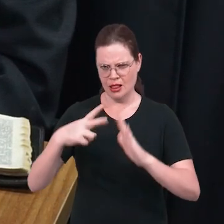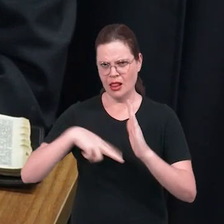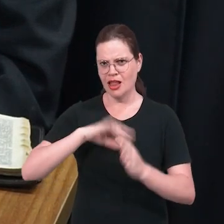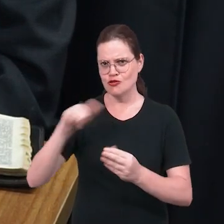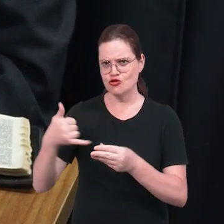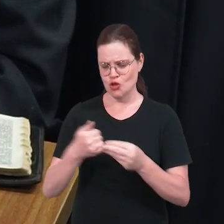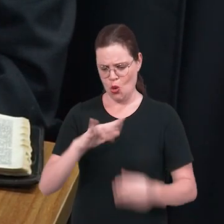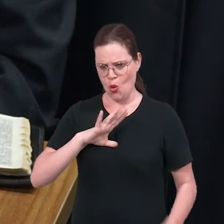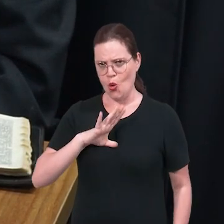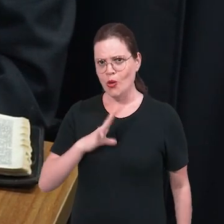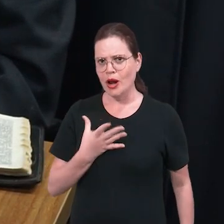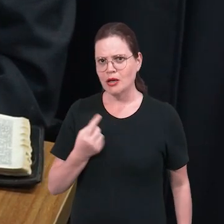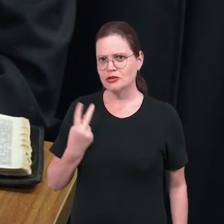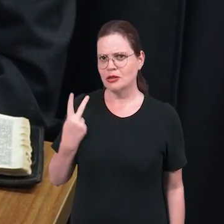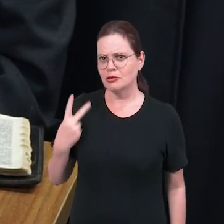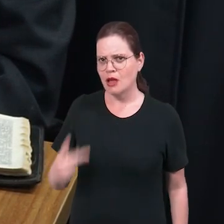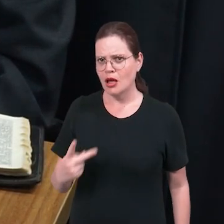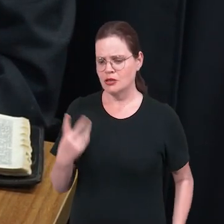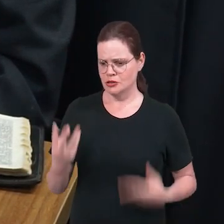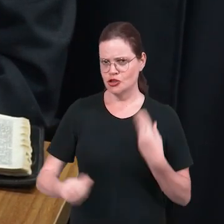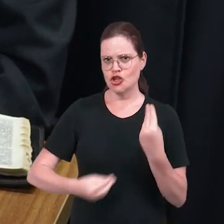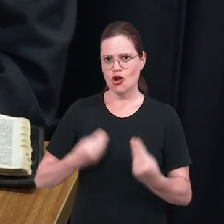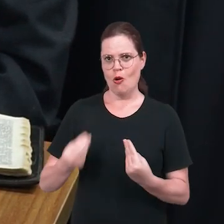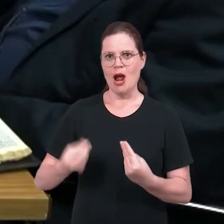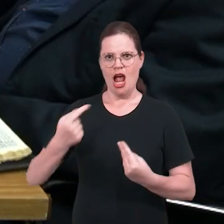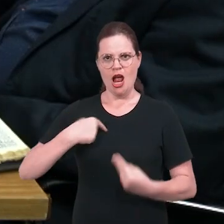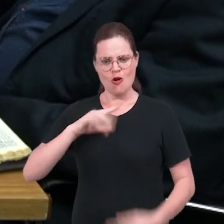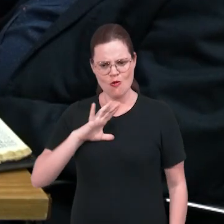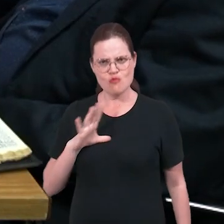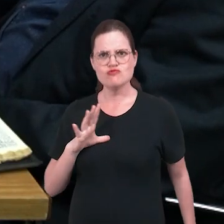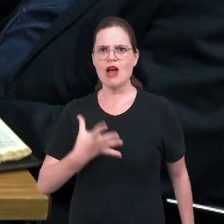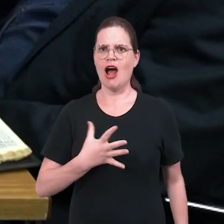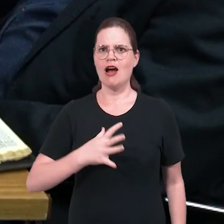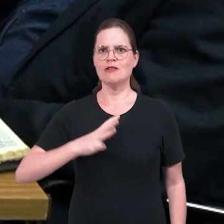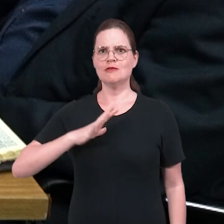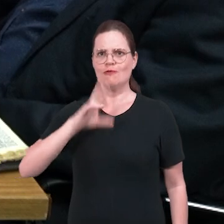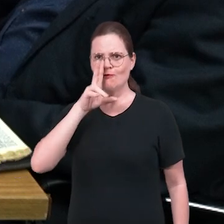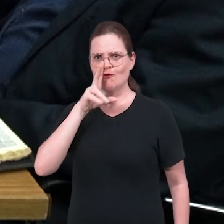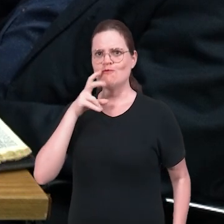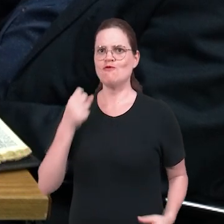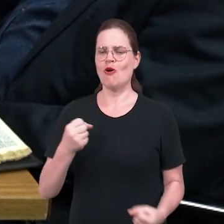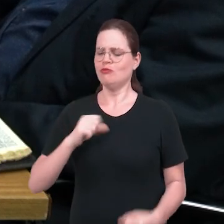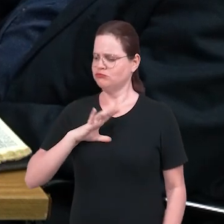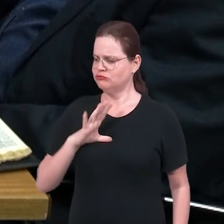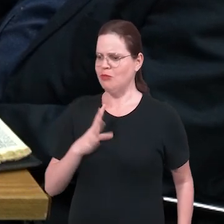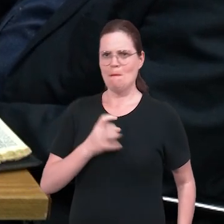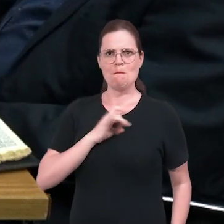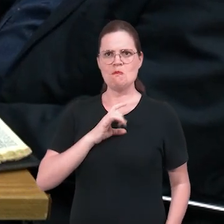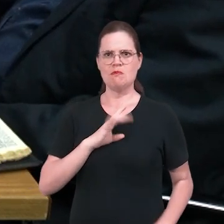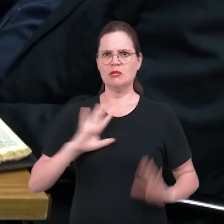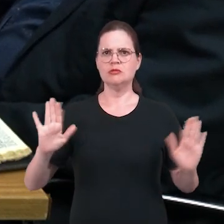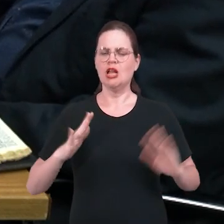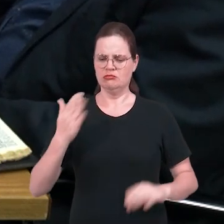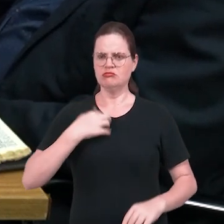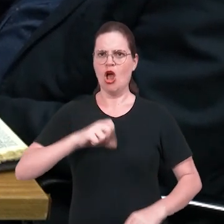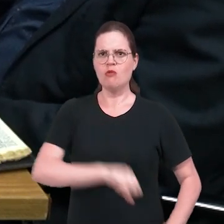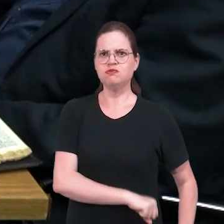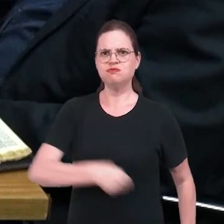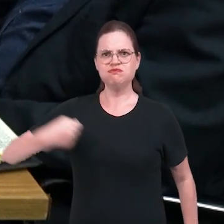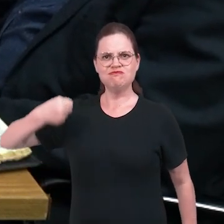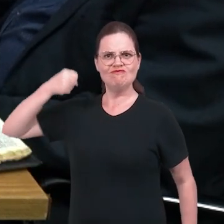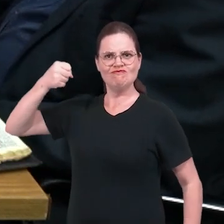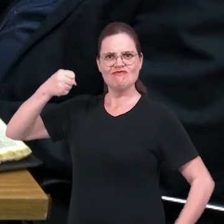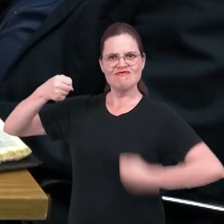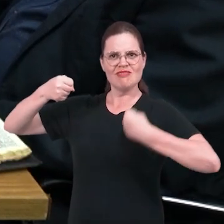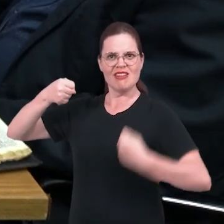coragem de Josué. A coragem. Ele era destemido. Ousado. É a oração que ele faz ao Senhor, né? É ousado.